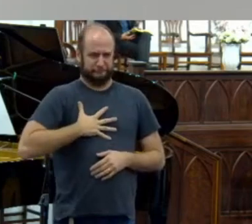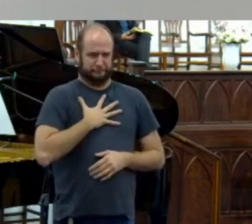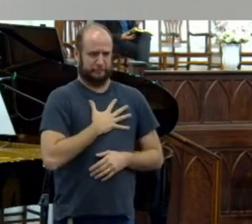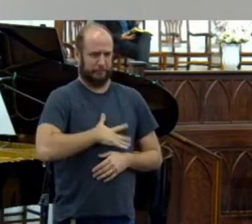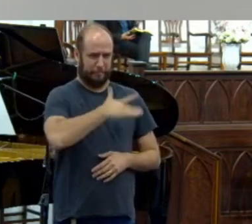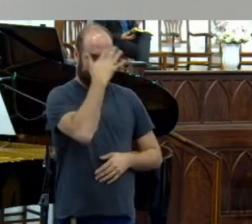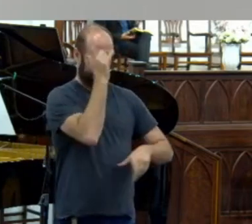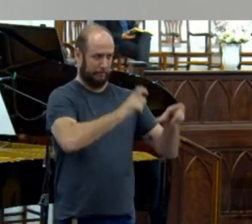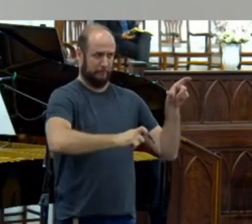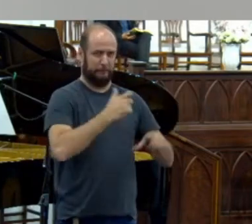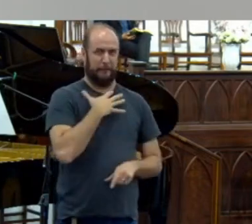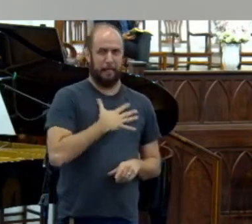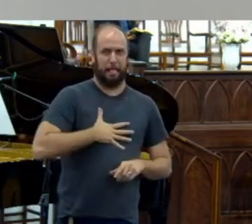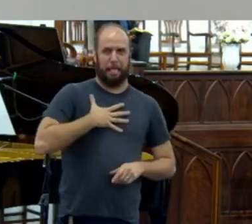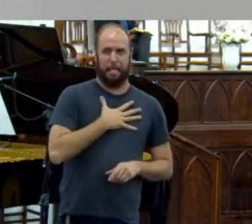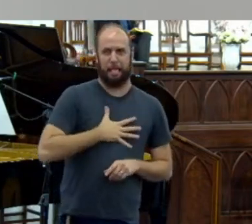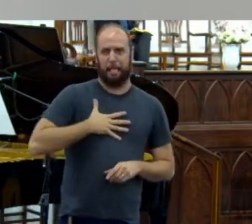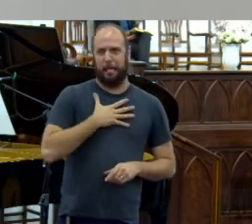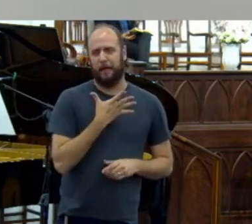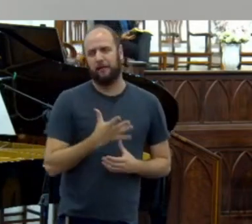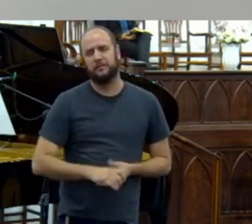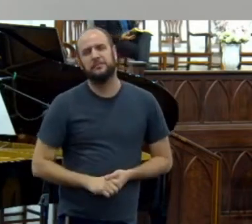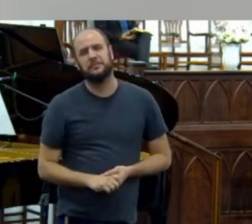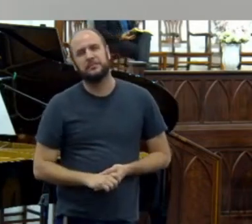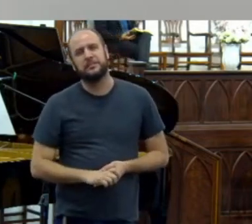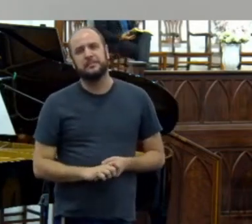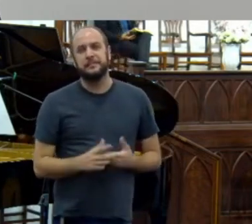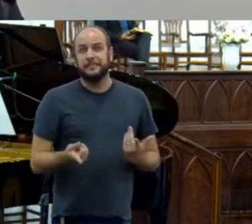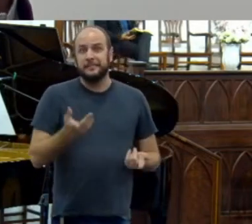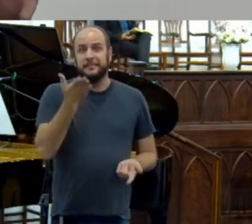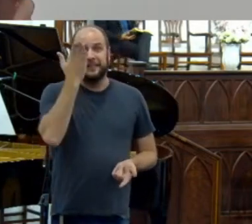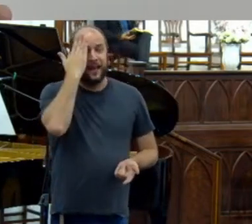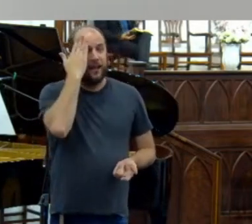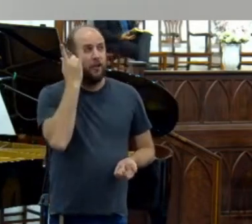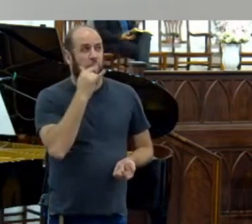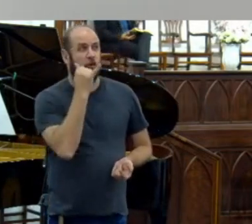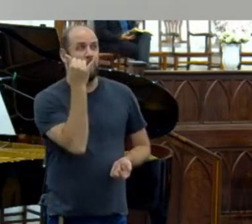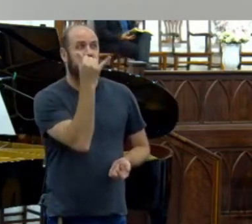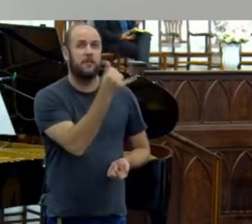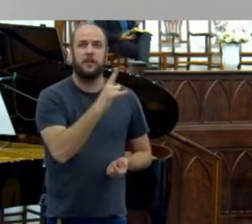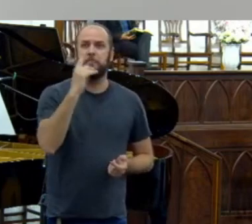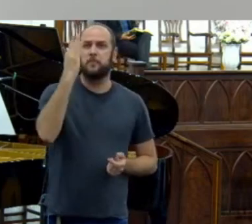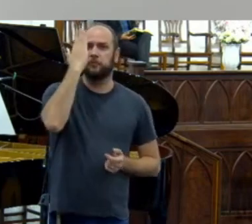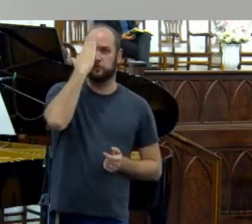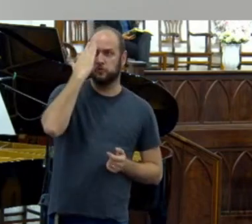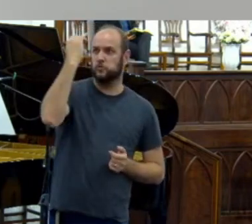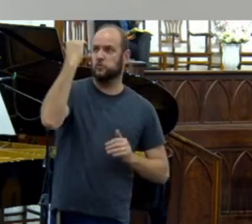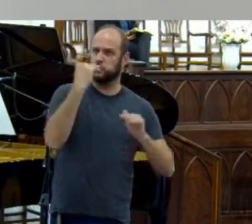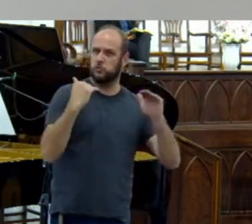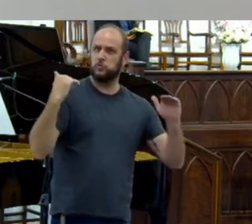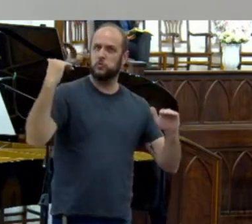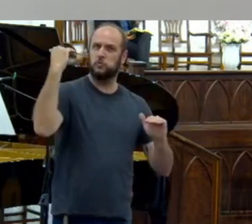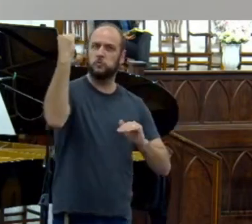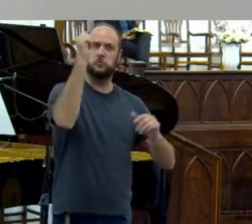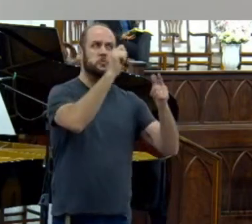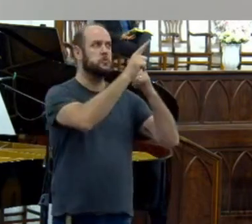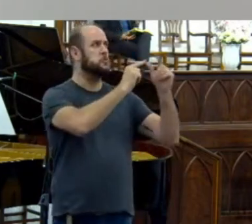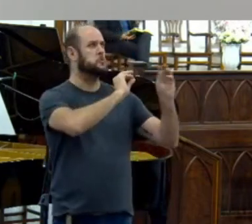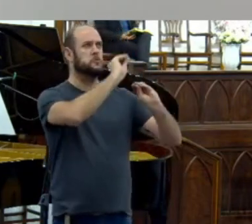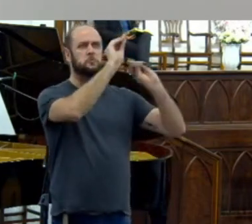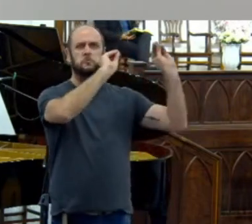nas pessoas. Sabem, quando vocês ouvem falar da soberania de Deus sobre os